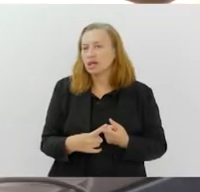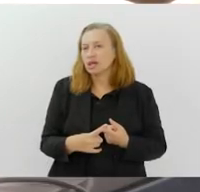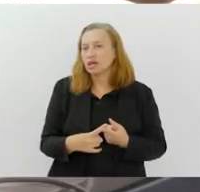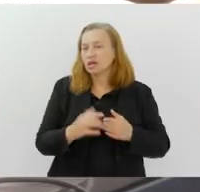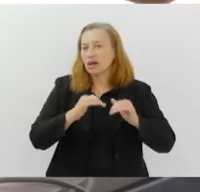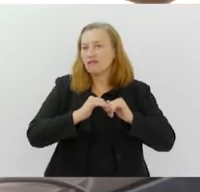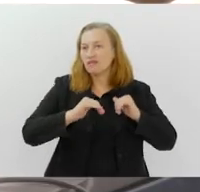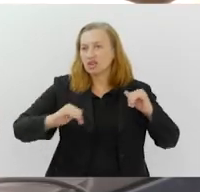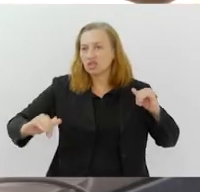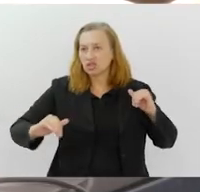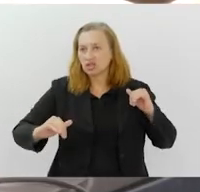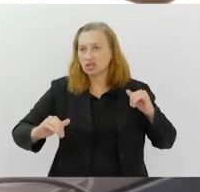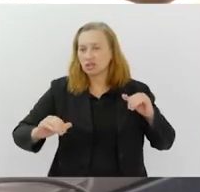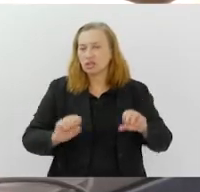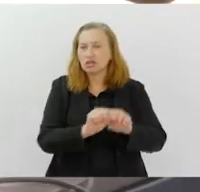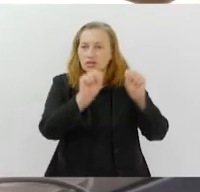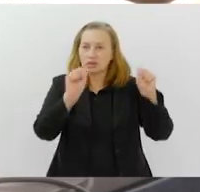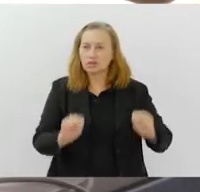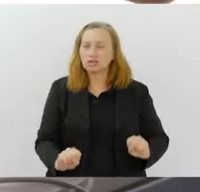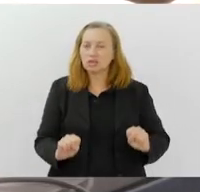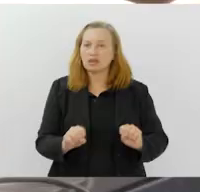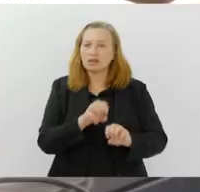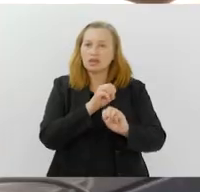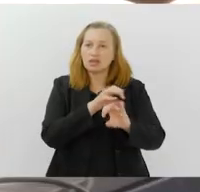distanciados do sistema